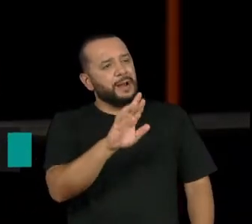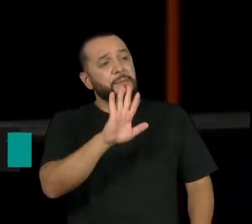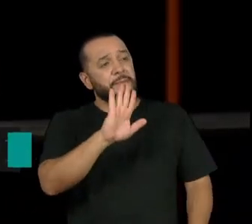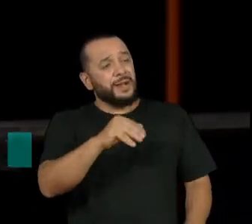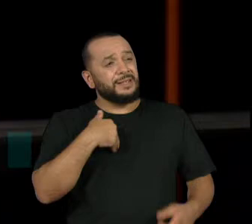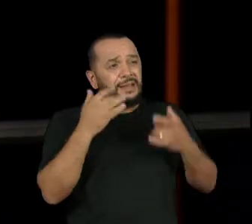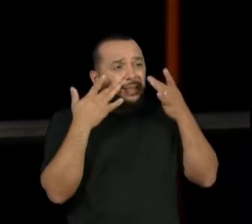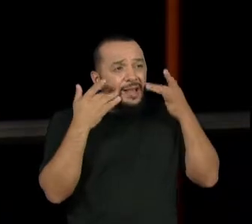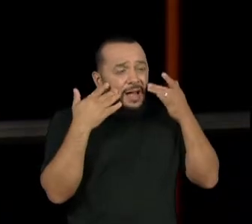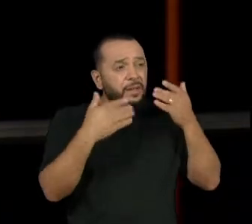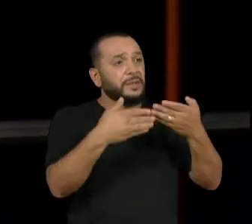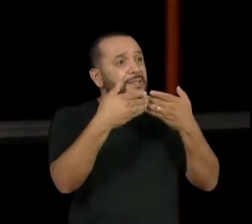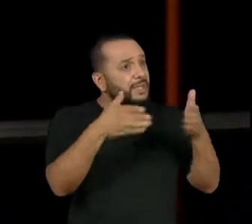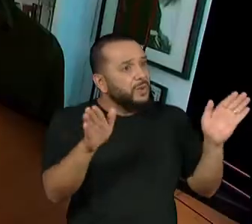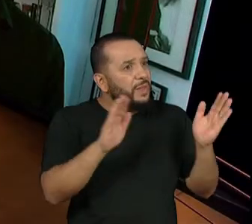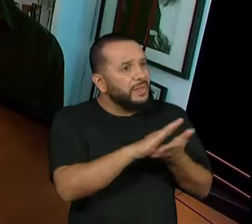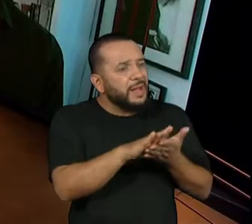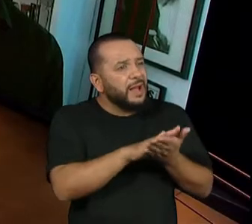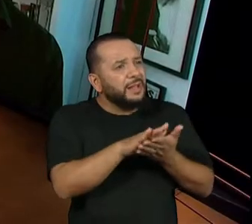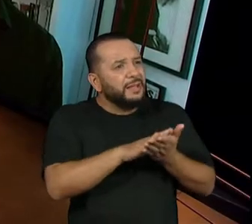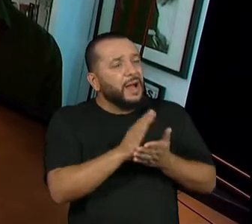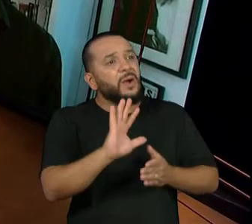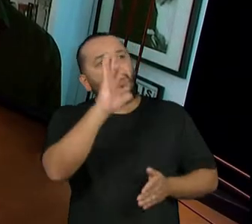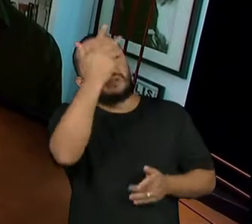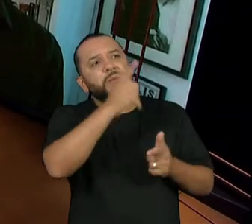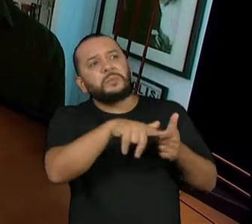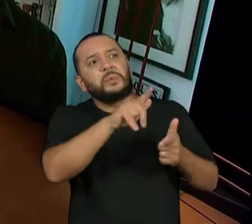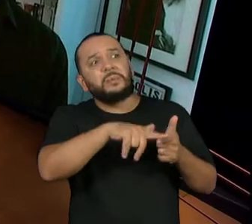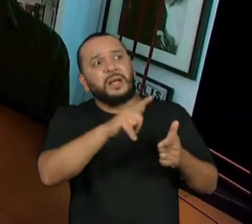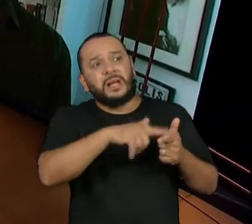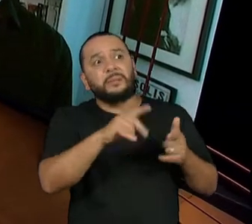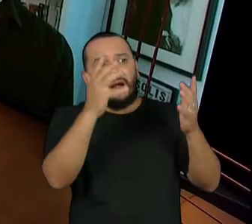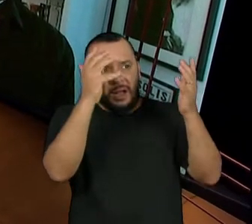foi uma história terrível aí. Conta pra gente.